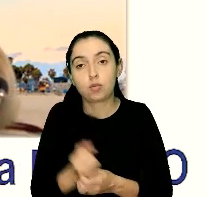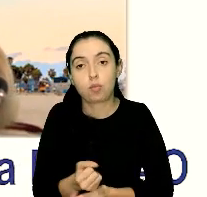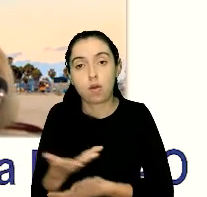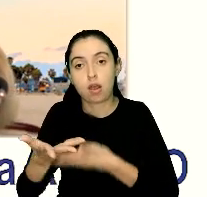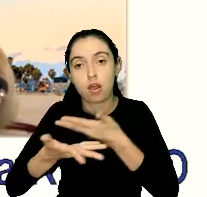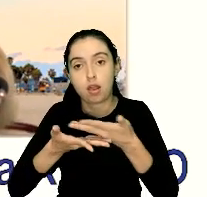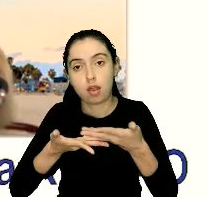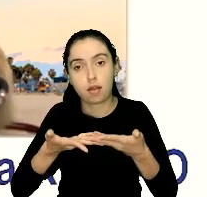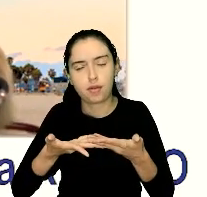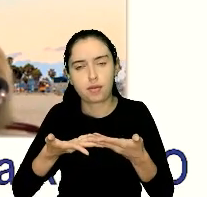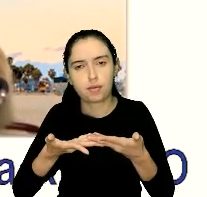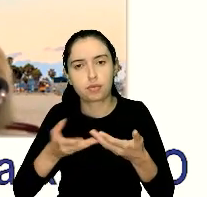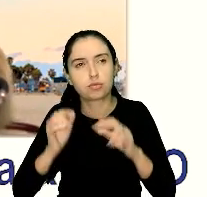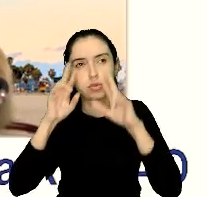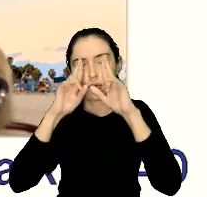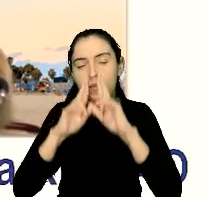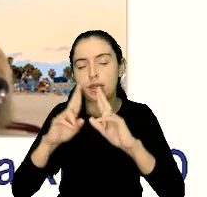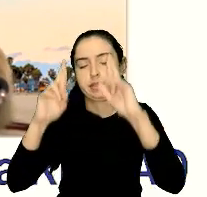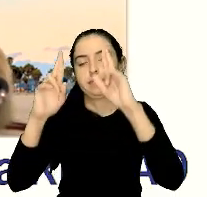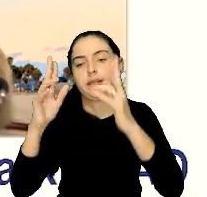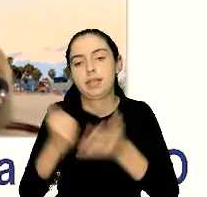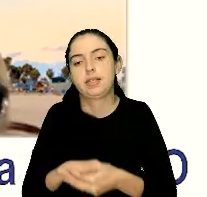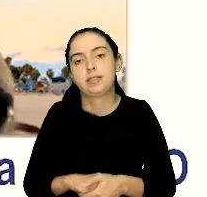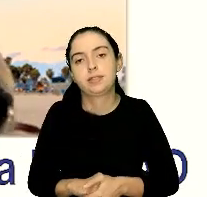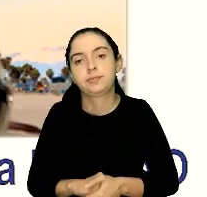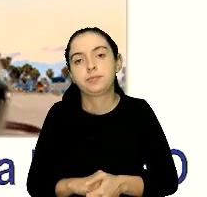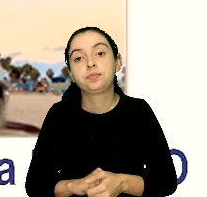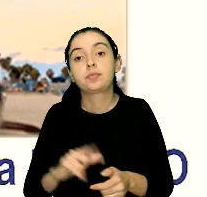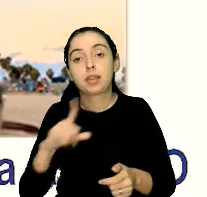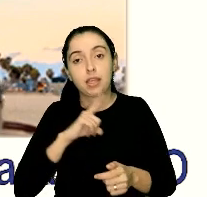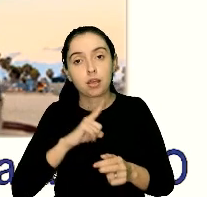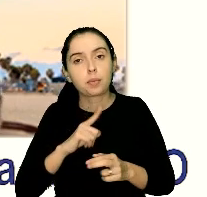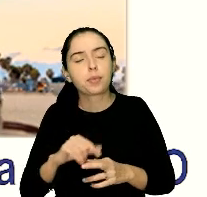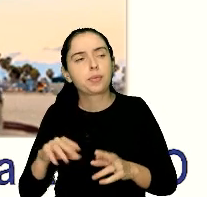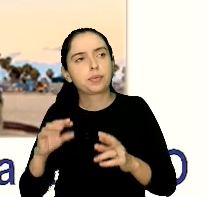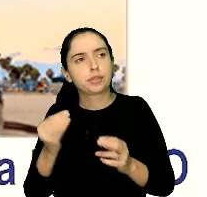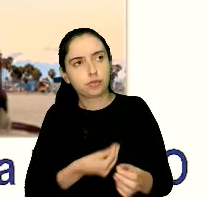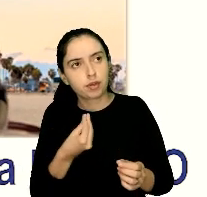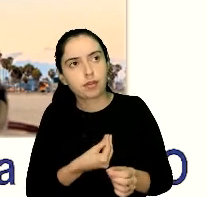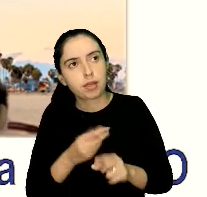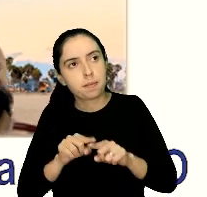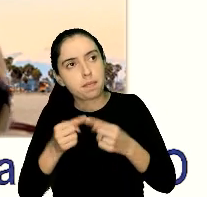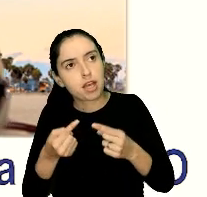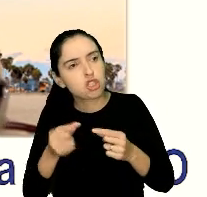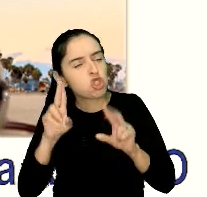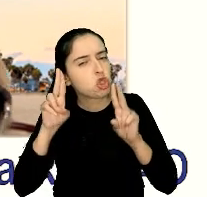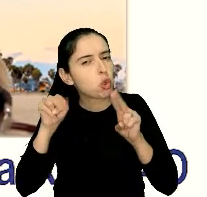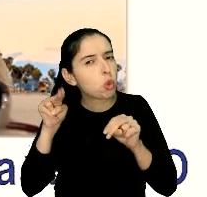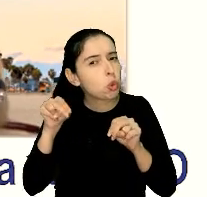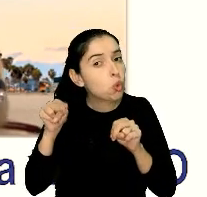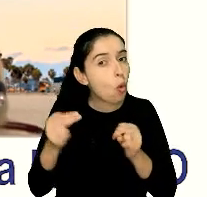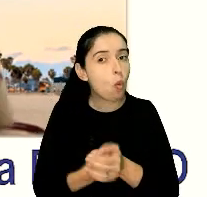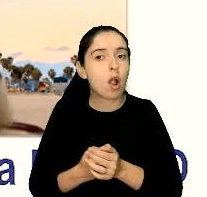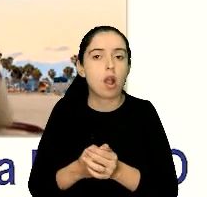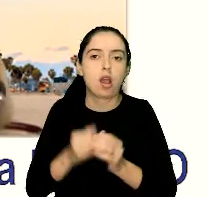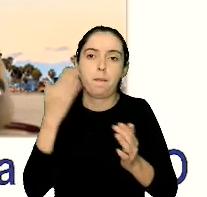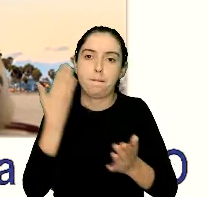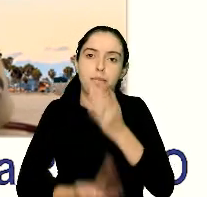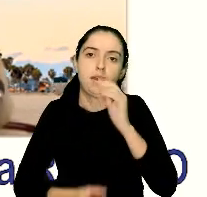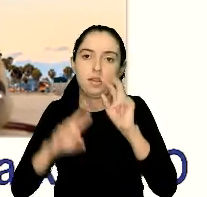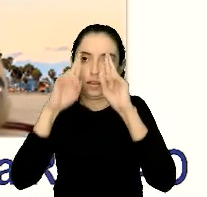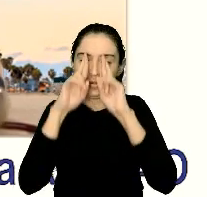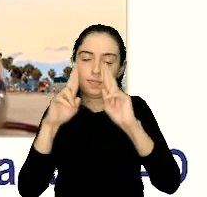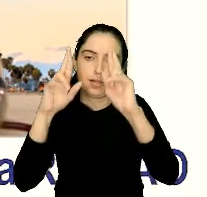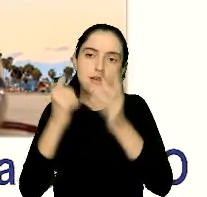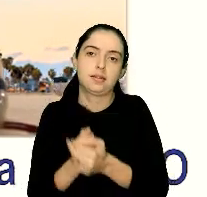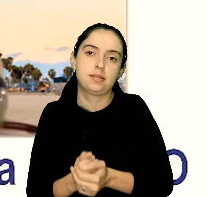realismo esperançoso, né? Temos que ser realistas, mas sem nunca, nunca perder a esperança.